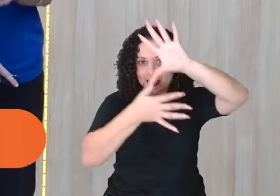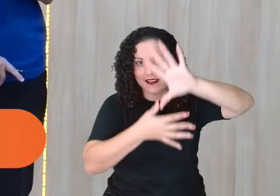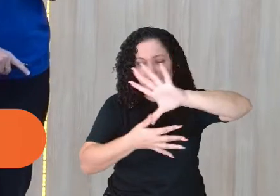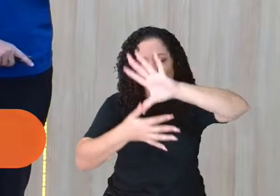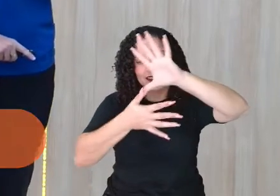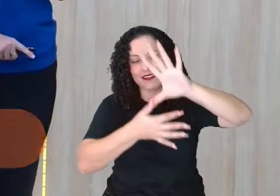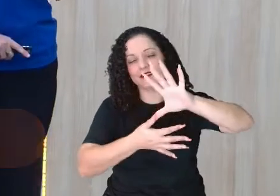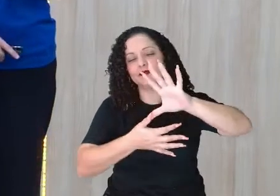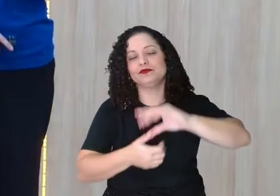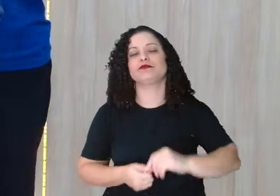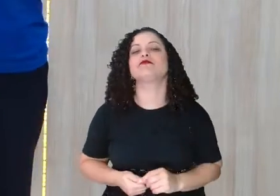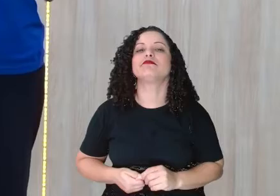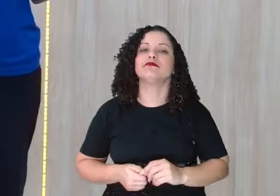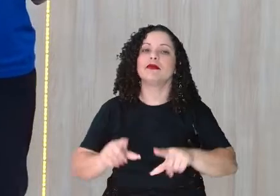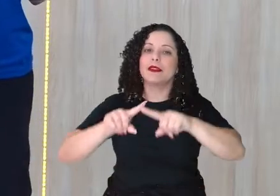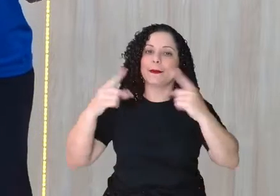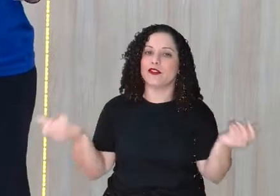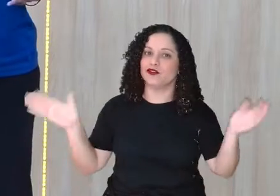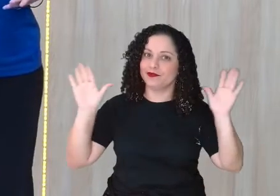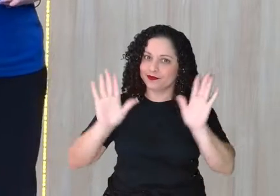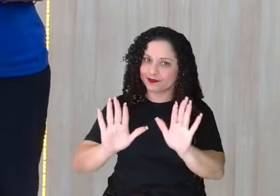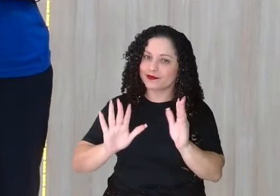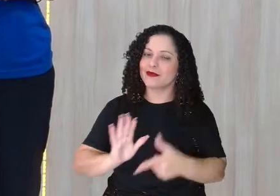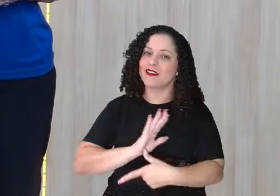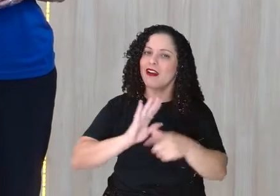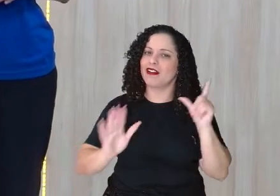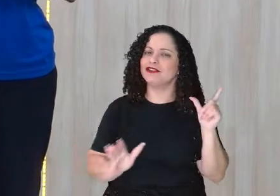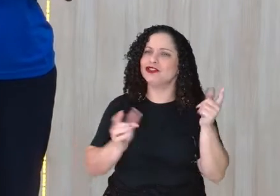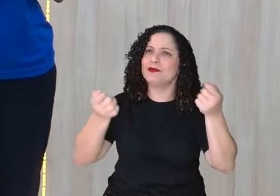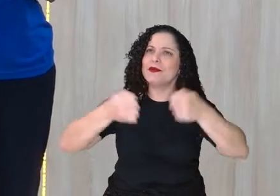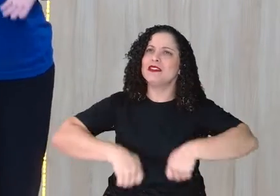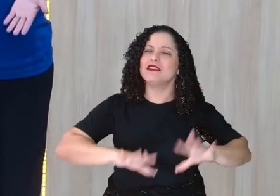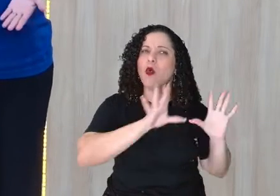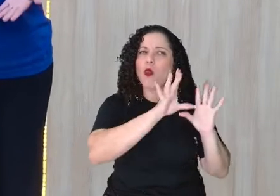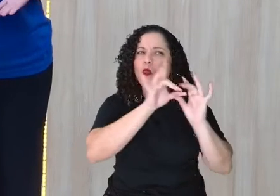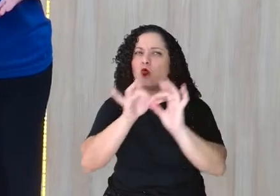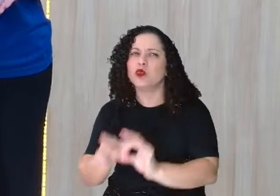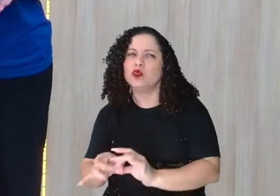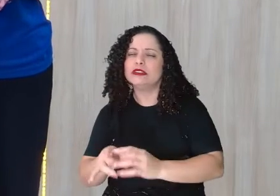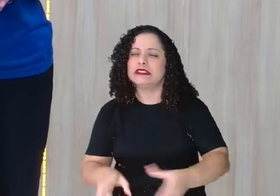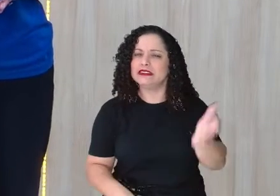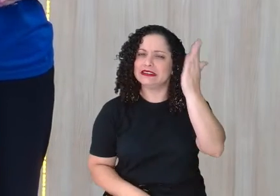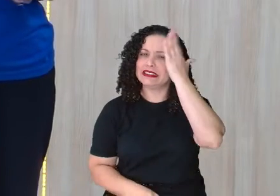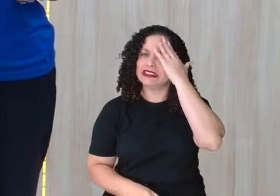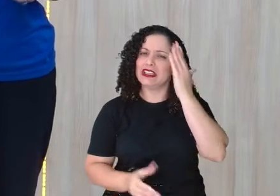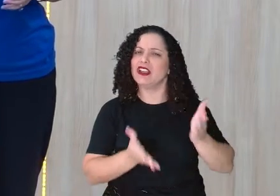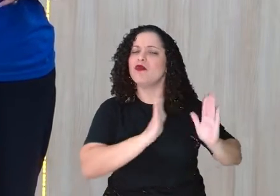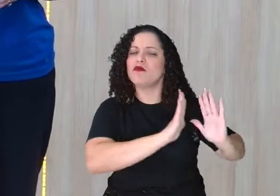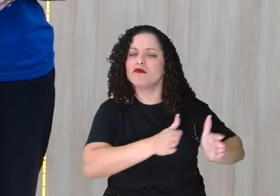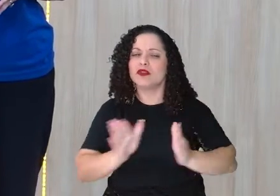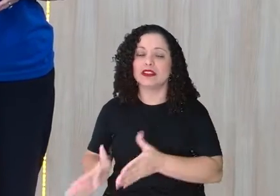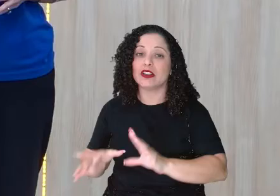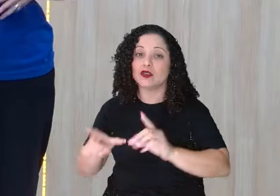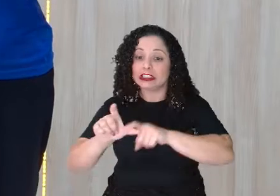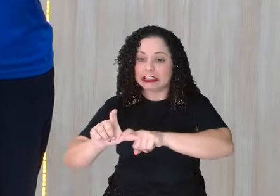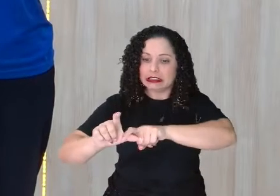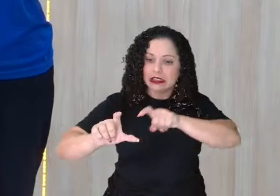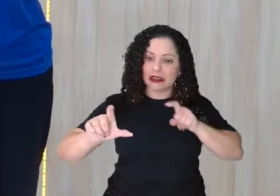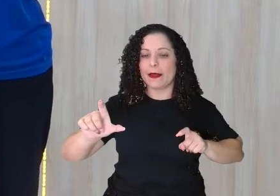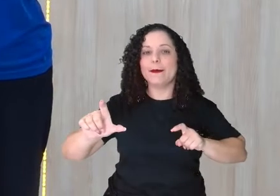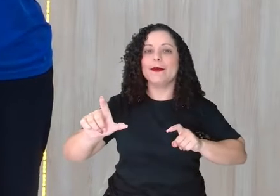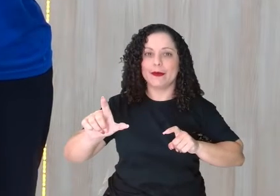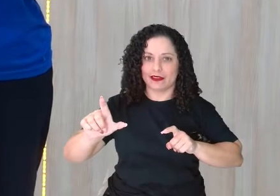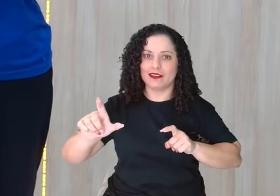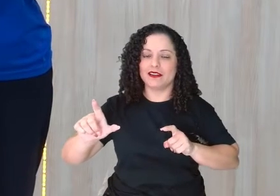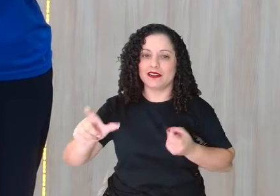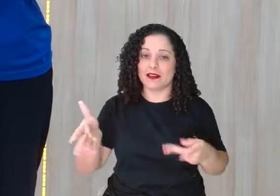tem que entender, antes de tudo, né, que esse processo de independência dos Estados Unidos, né, do